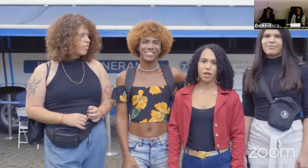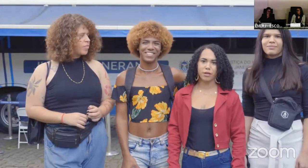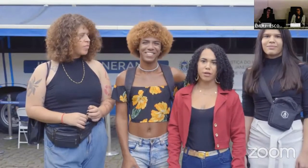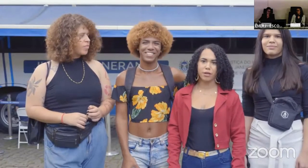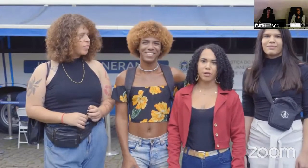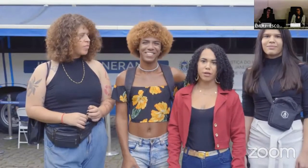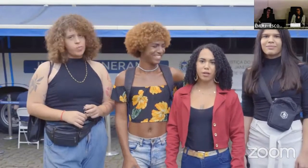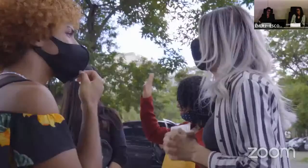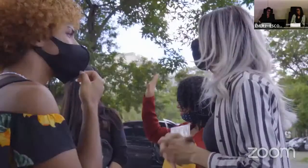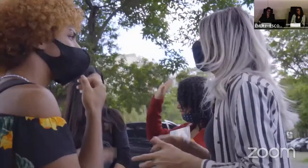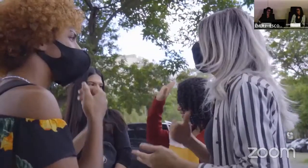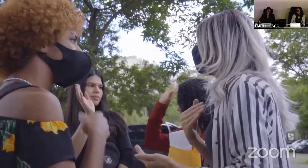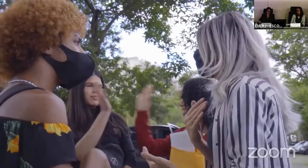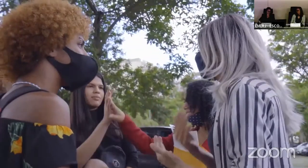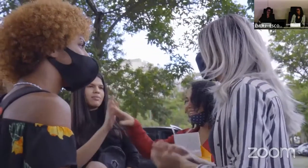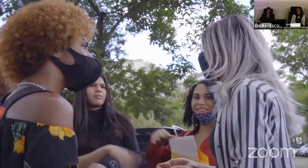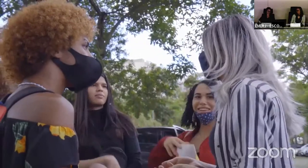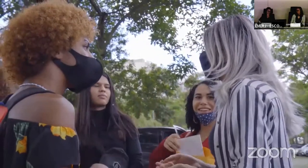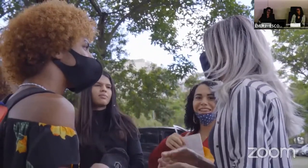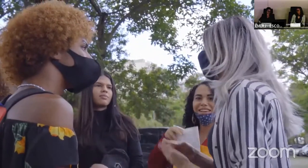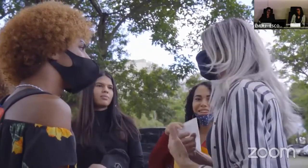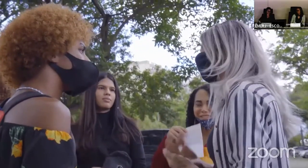preconceito.